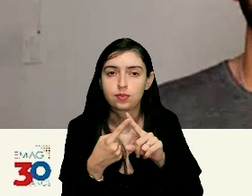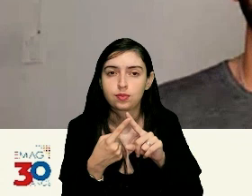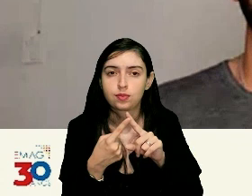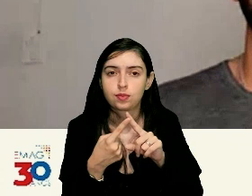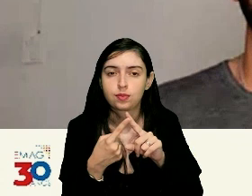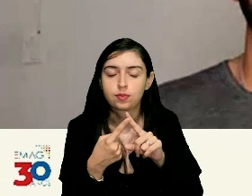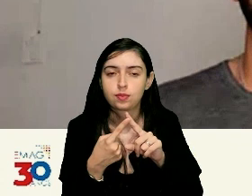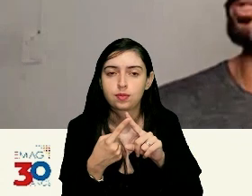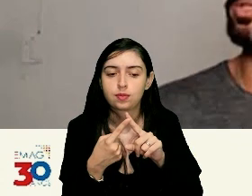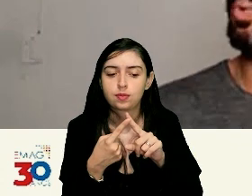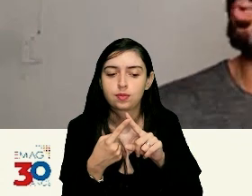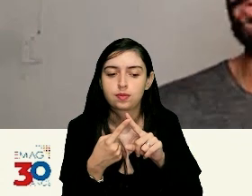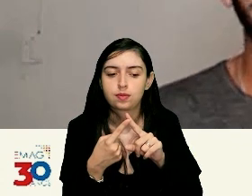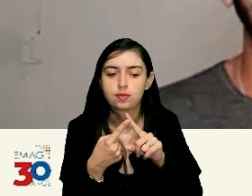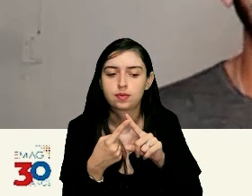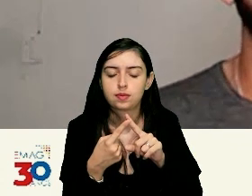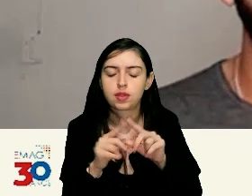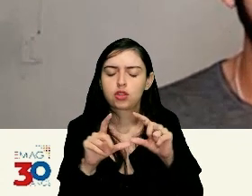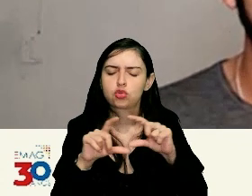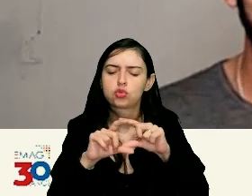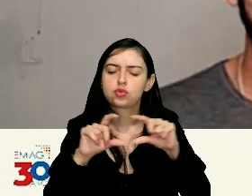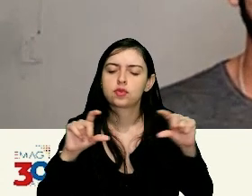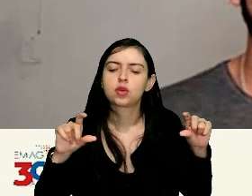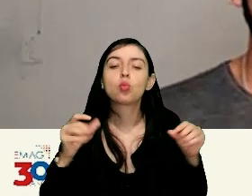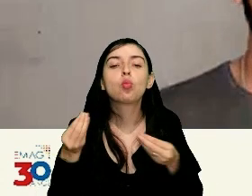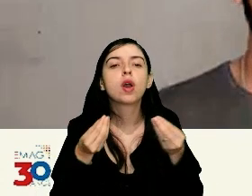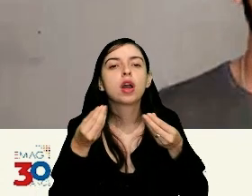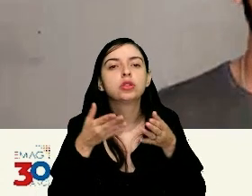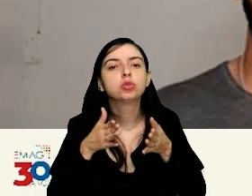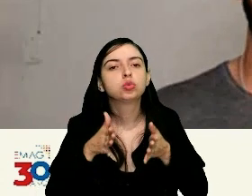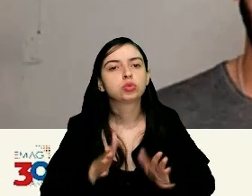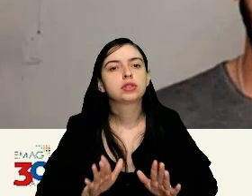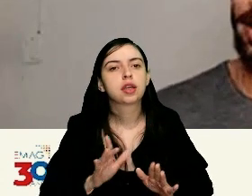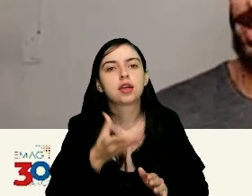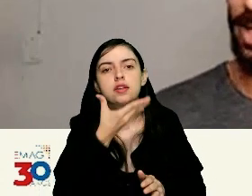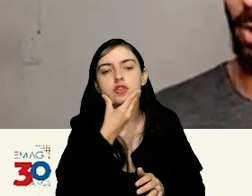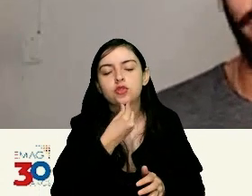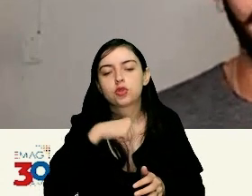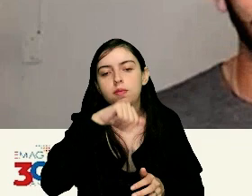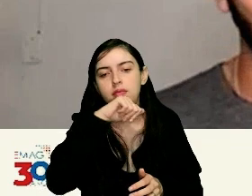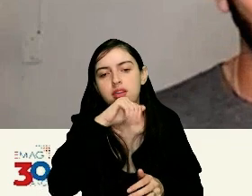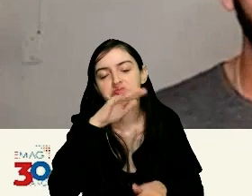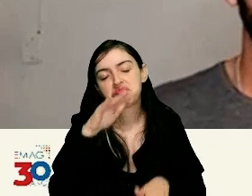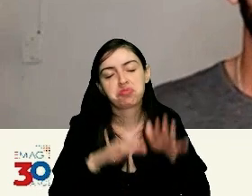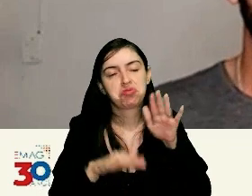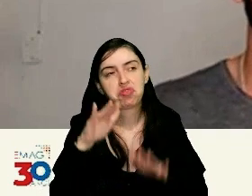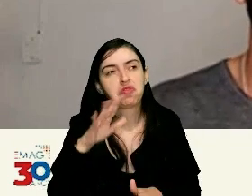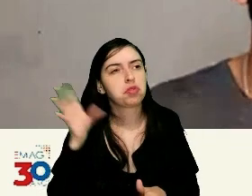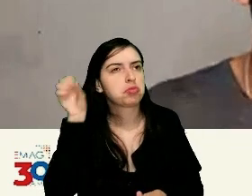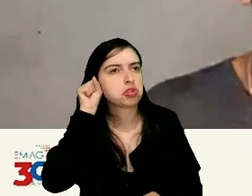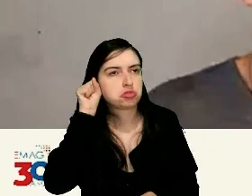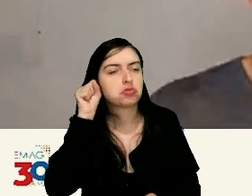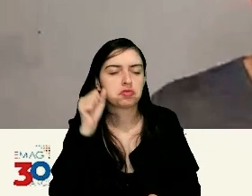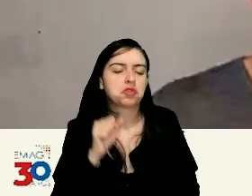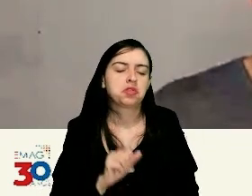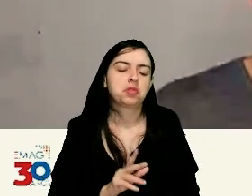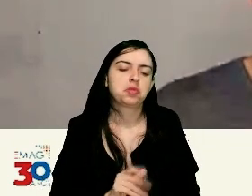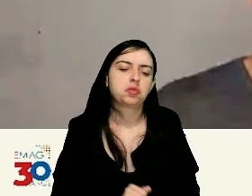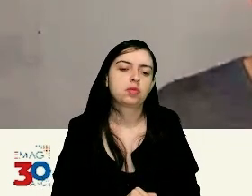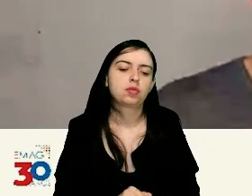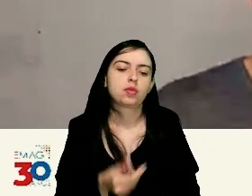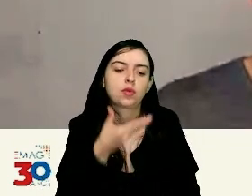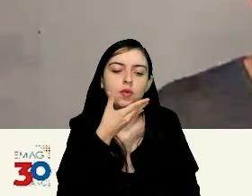Tem aquela frase, né? Quando que nasce um pai? Provavelmente vocês já ouviram um pai nasce,